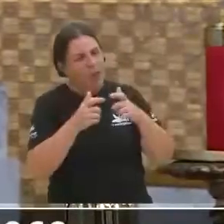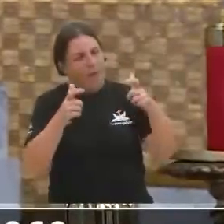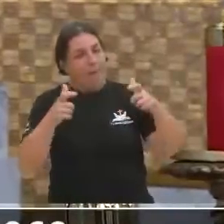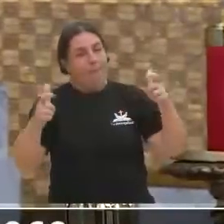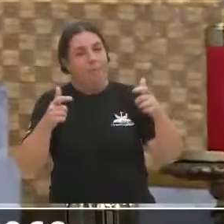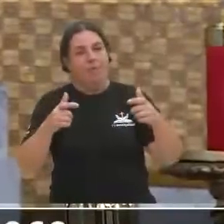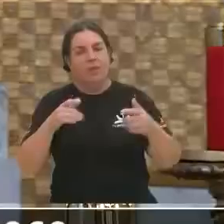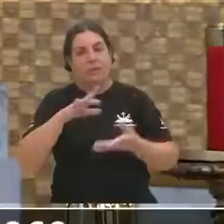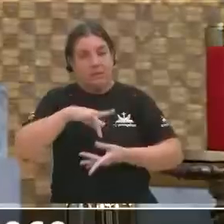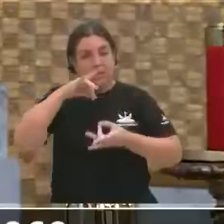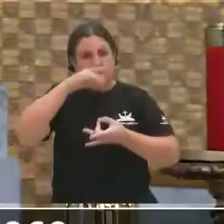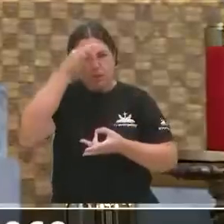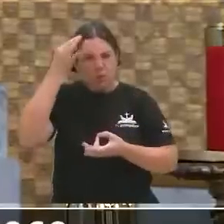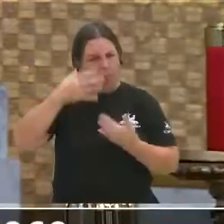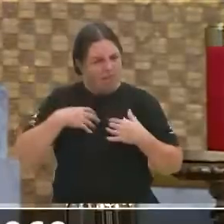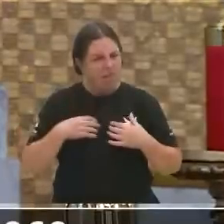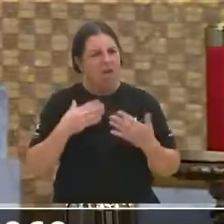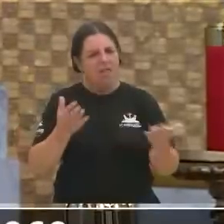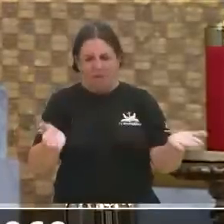espiritual